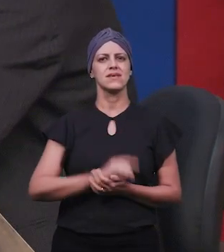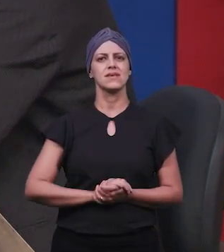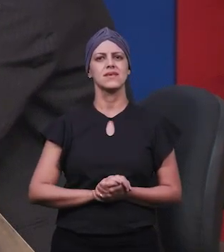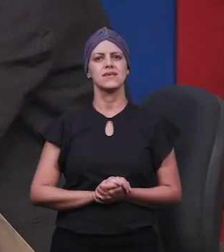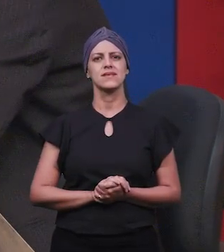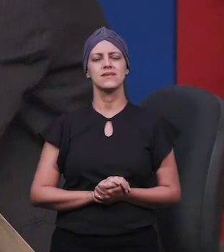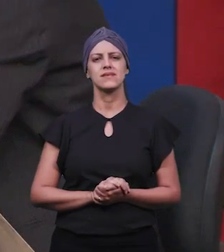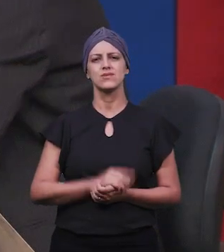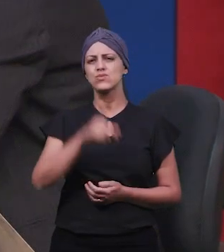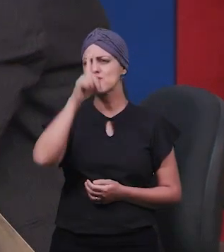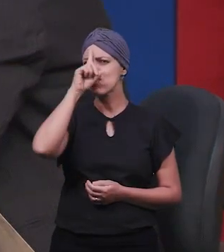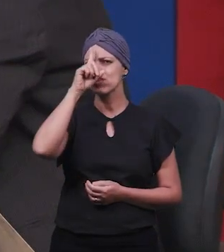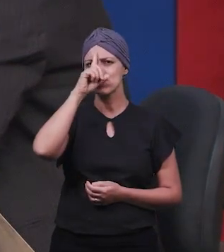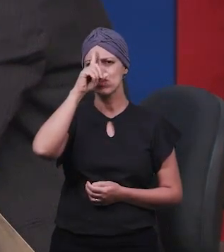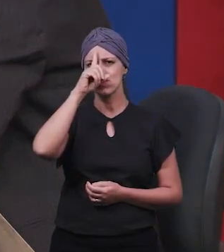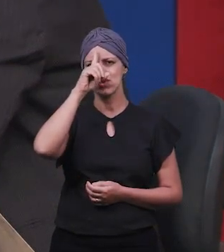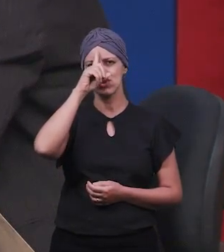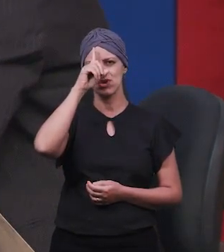e